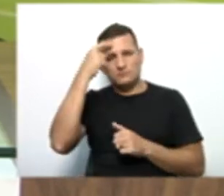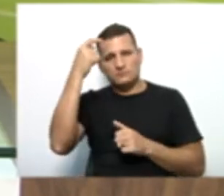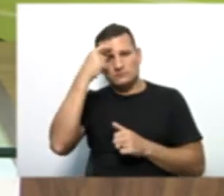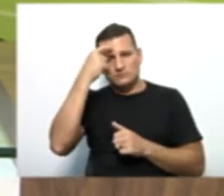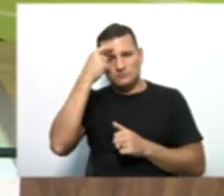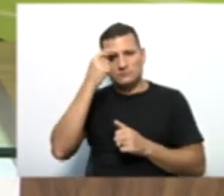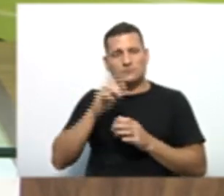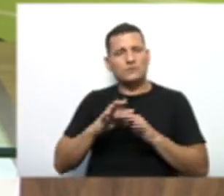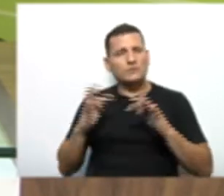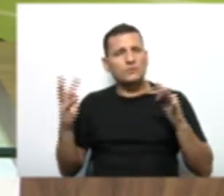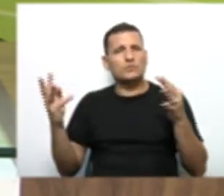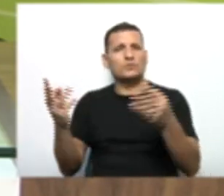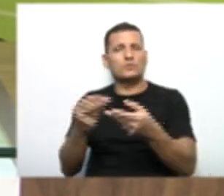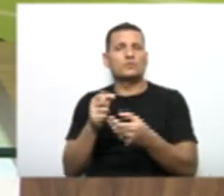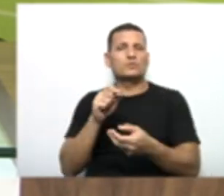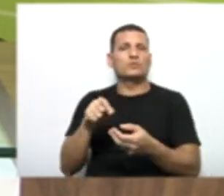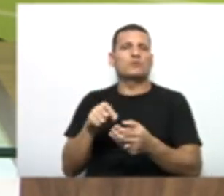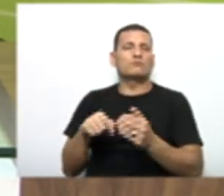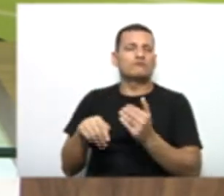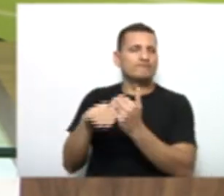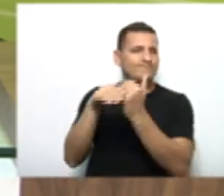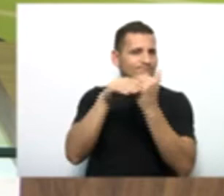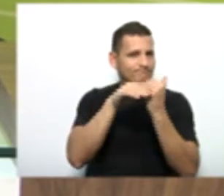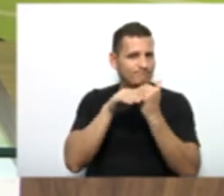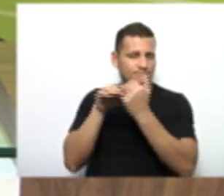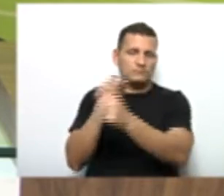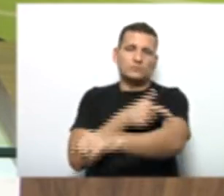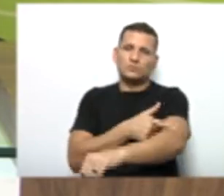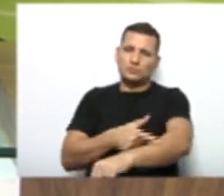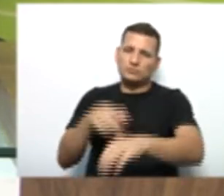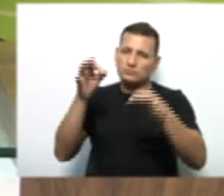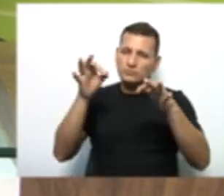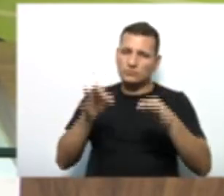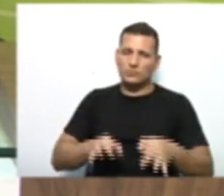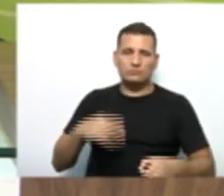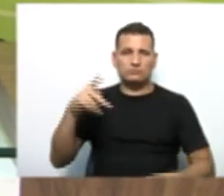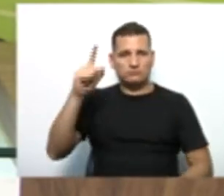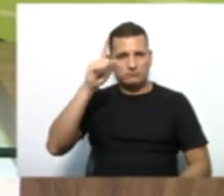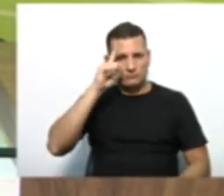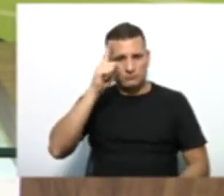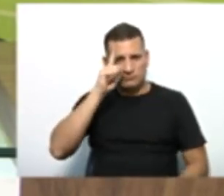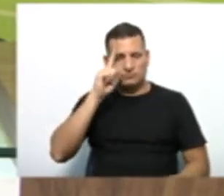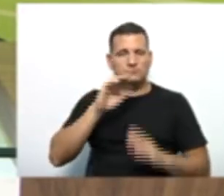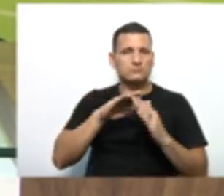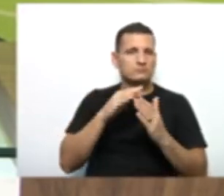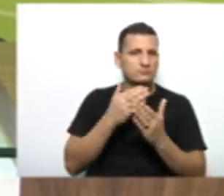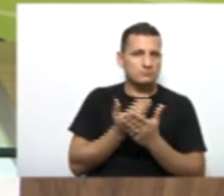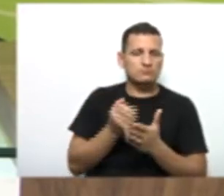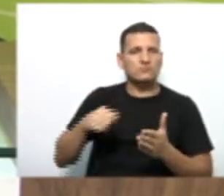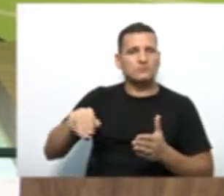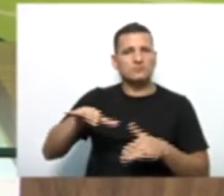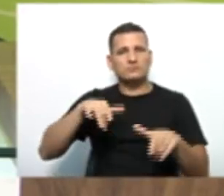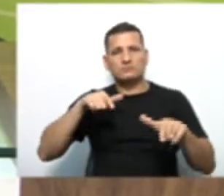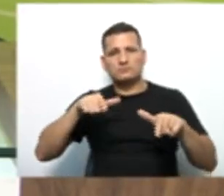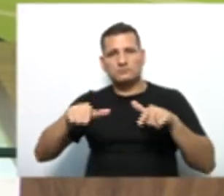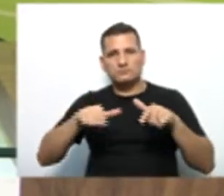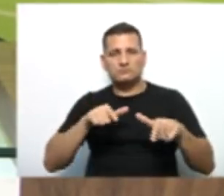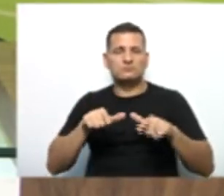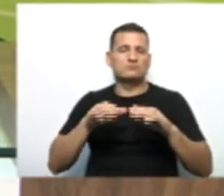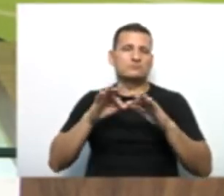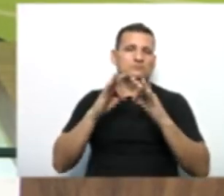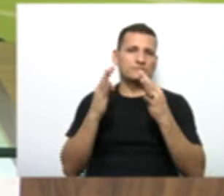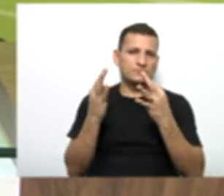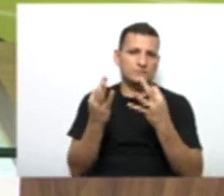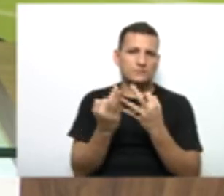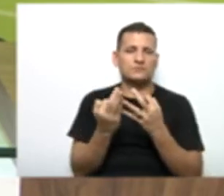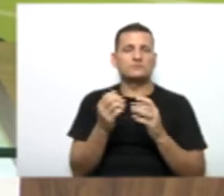todos ajam com honestidade no seu dia a dia, na escola, no ambiente de trabalho, nas relações familiares, nas relações